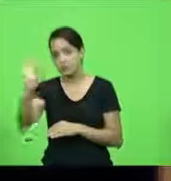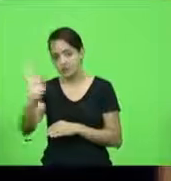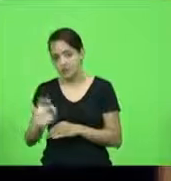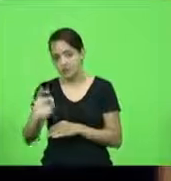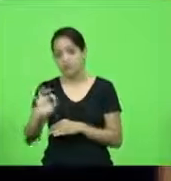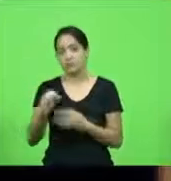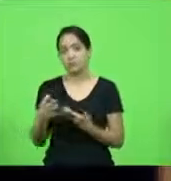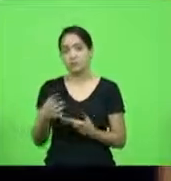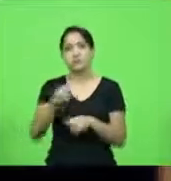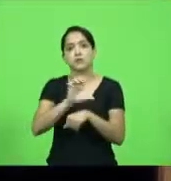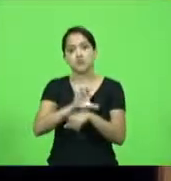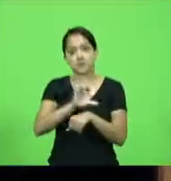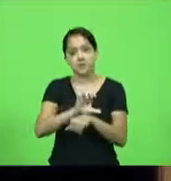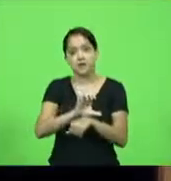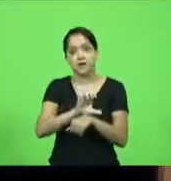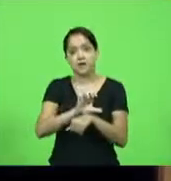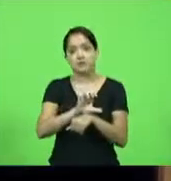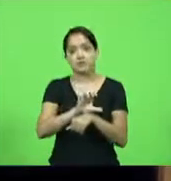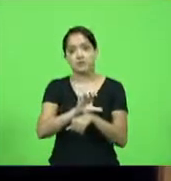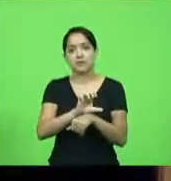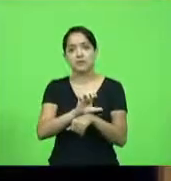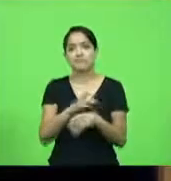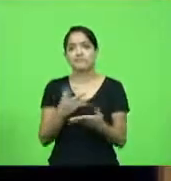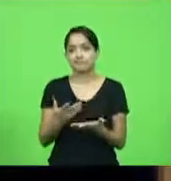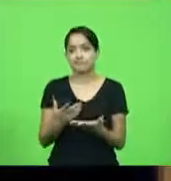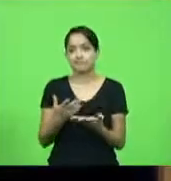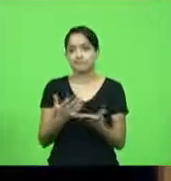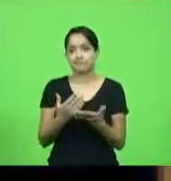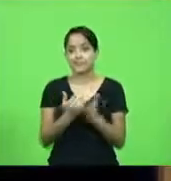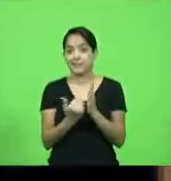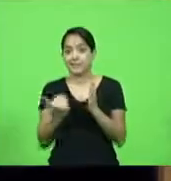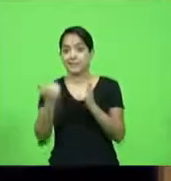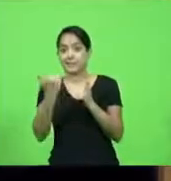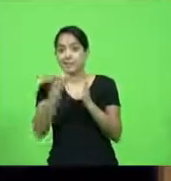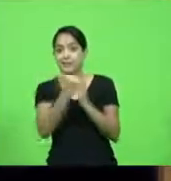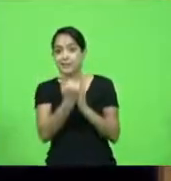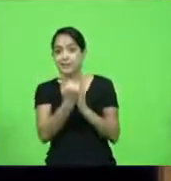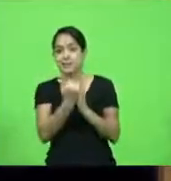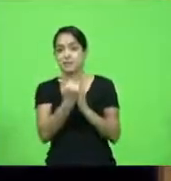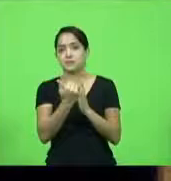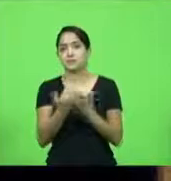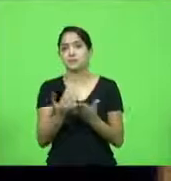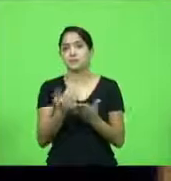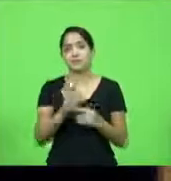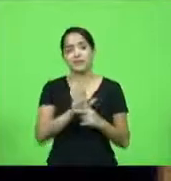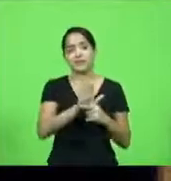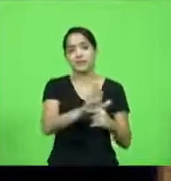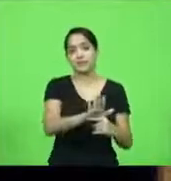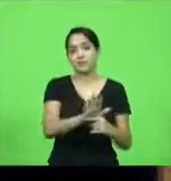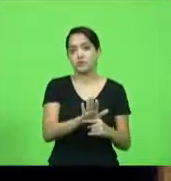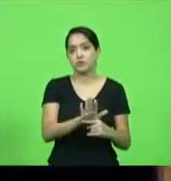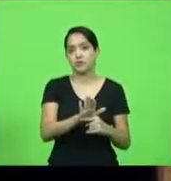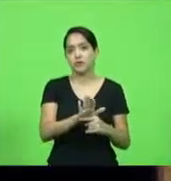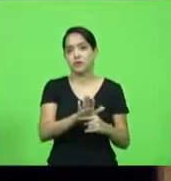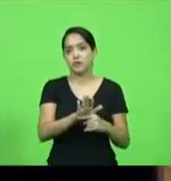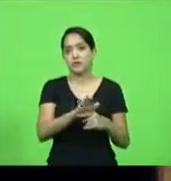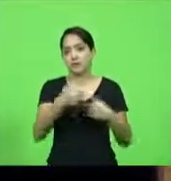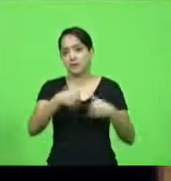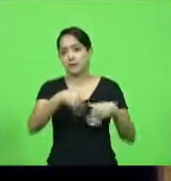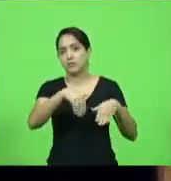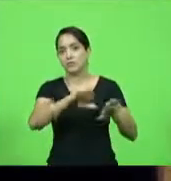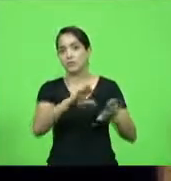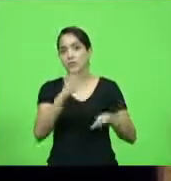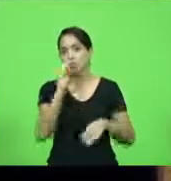e ganha muito em cima de uma situação que é o momento que ele tem que dar a mão e não empurrar o cidadão que